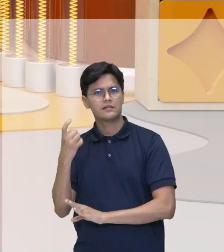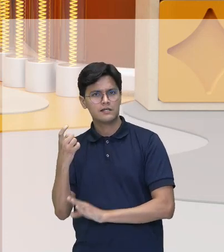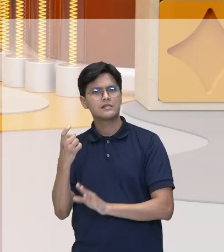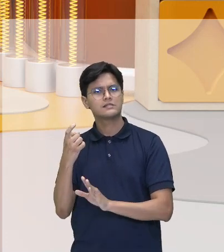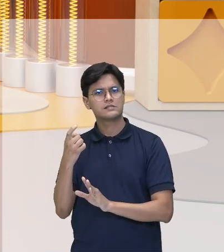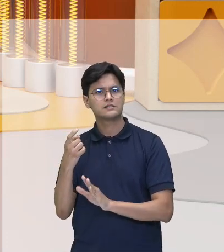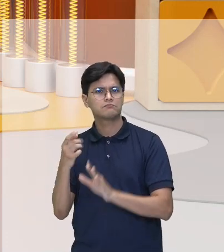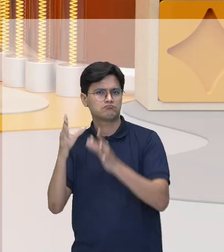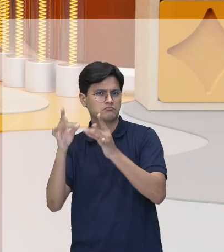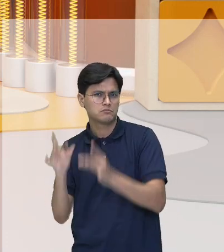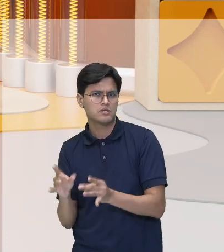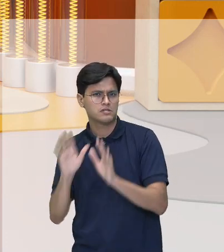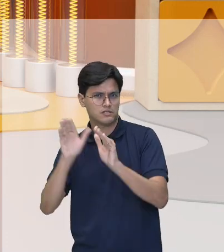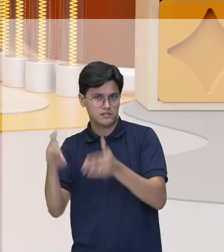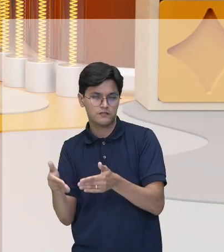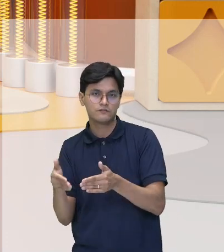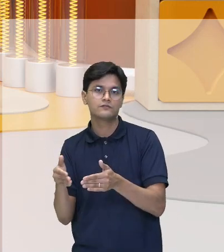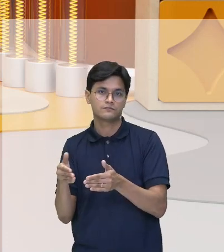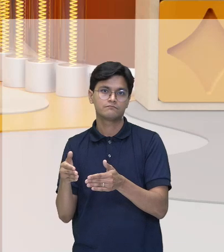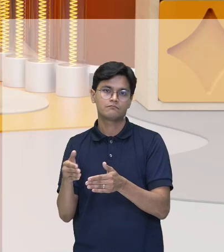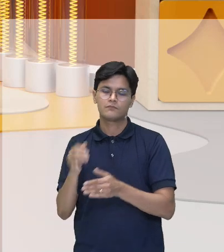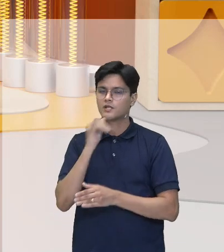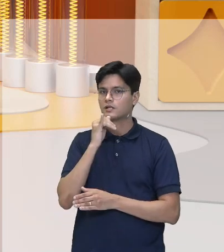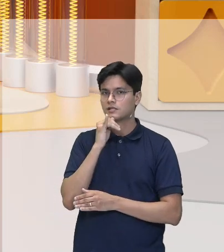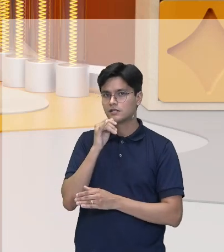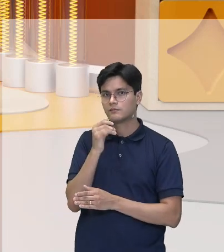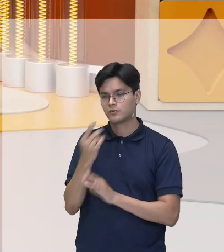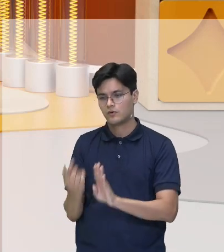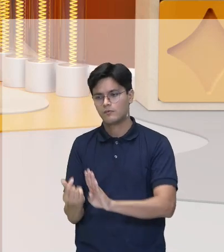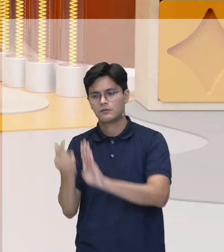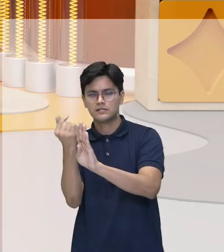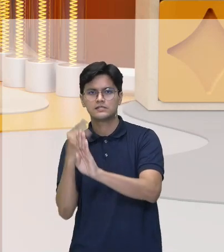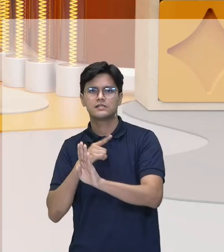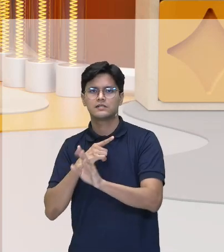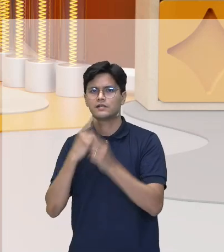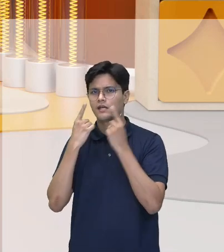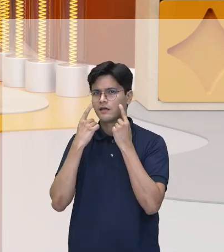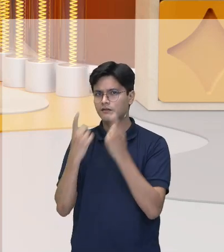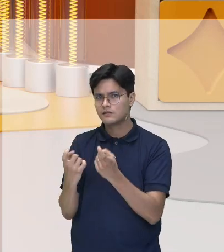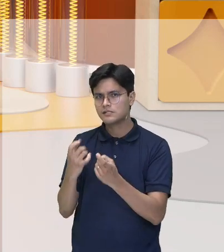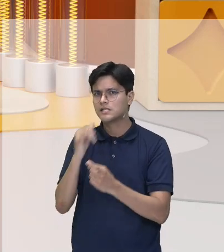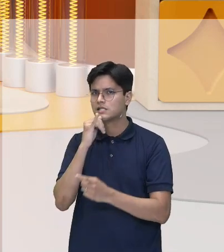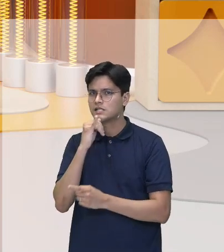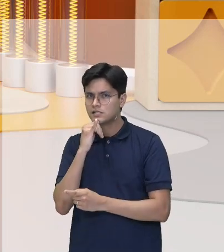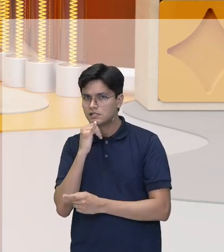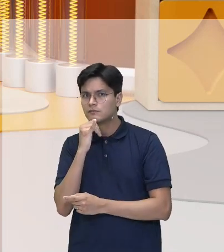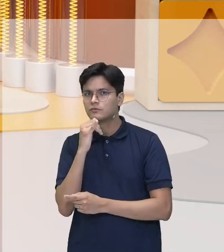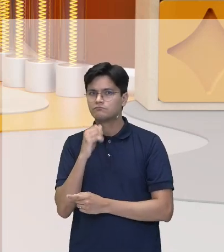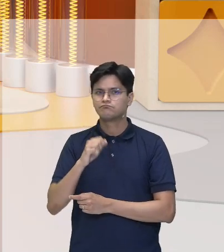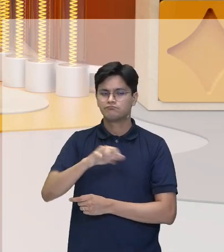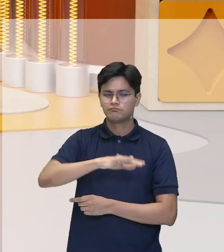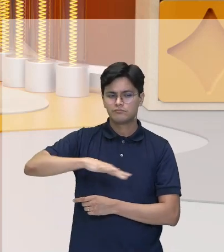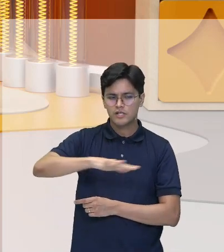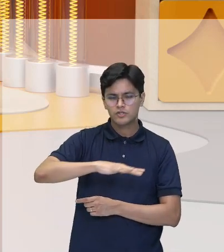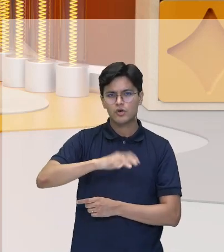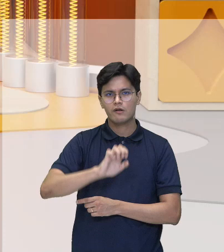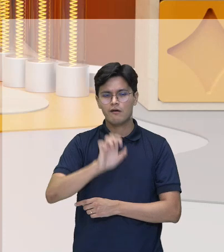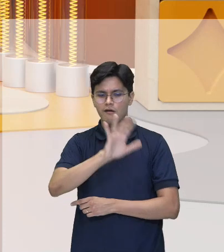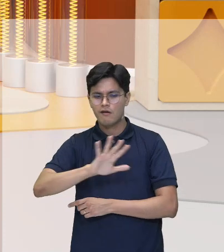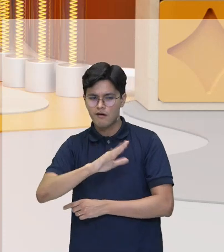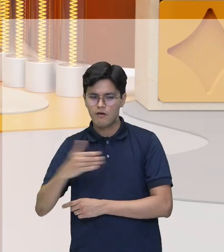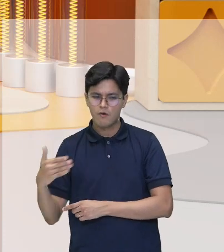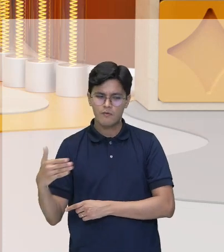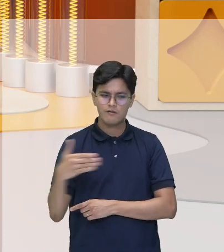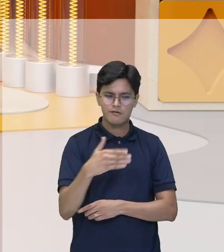artes, na literatura, na filosofia, na ciência, na história e outras áreas do